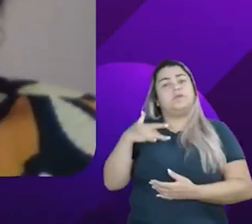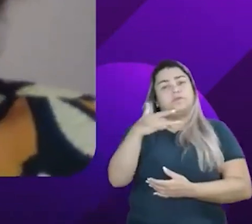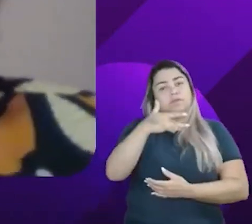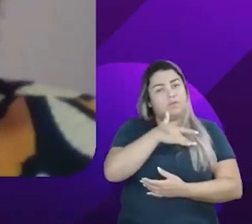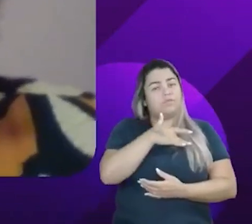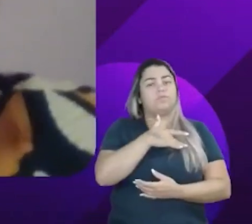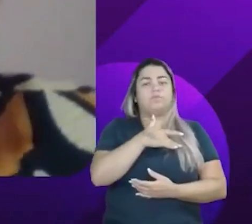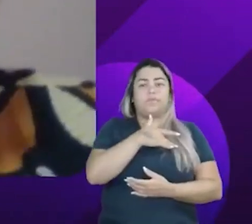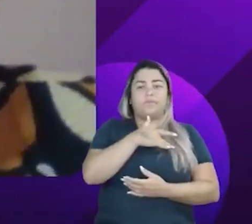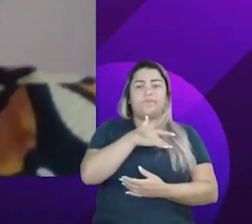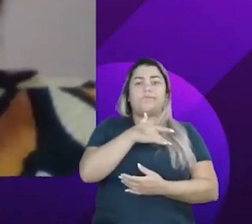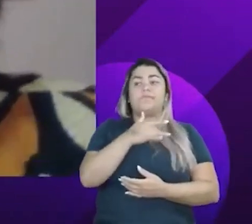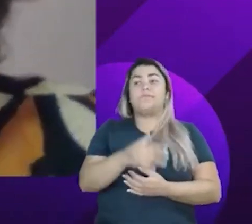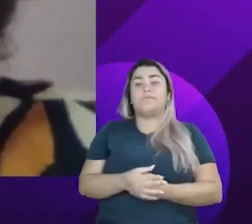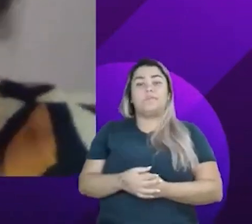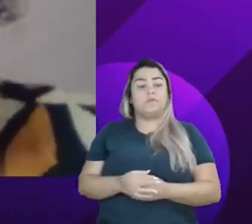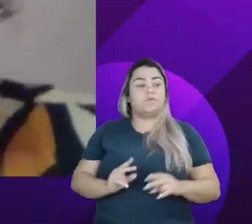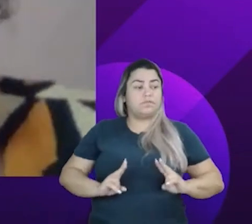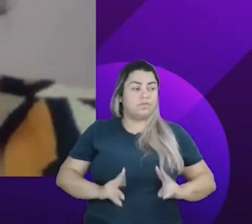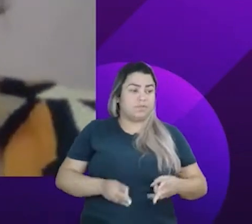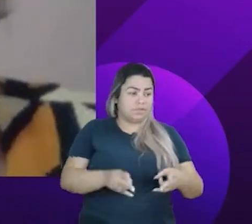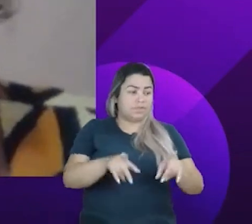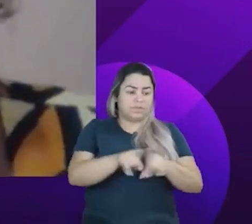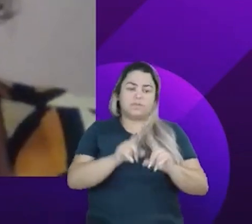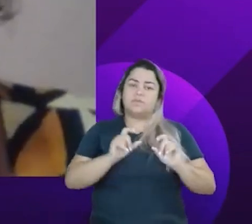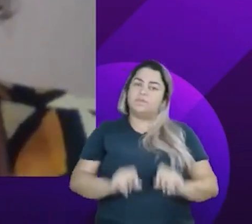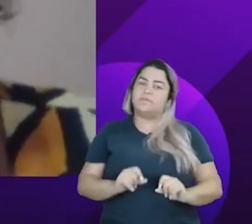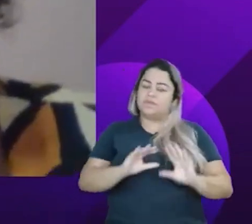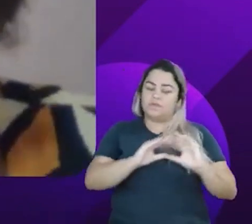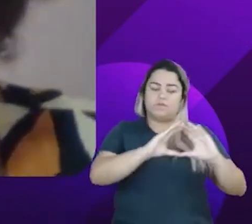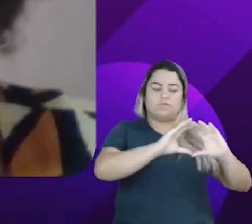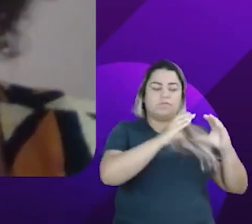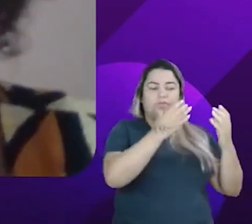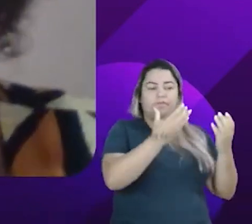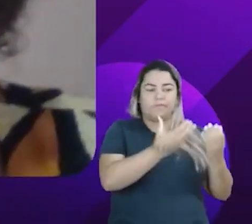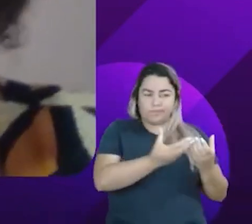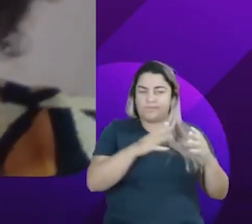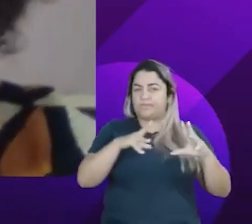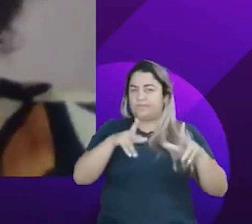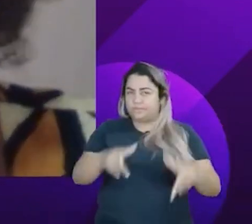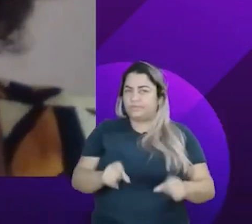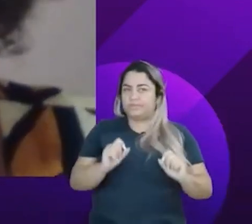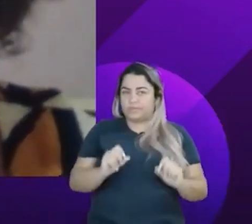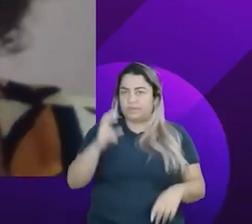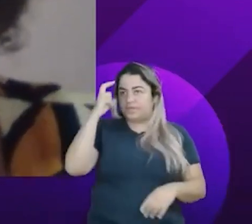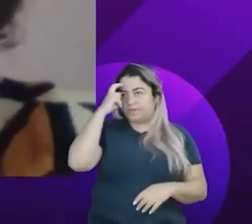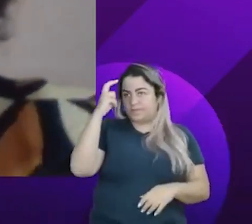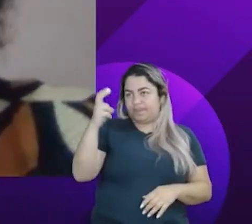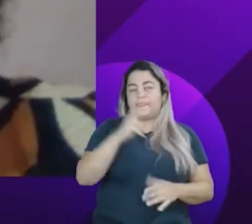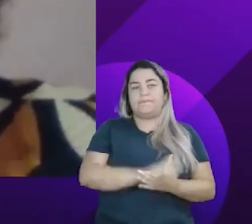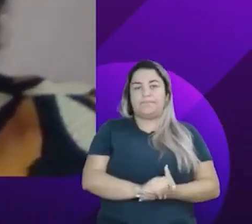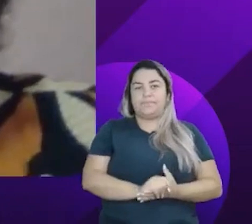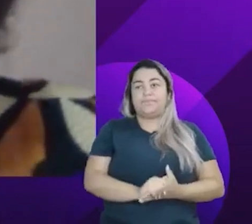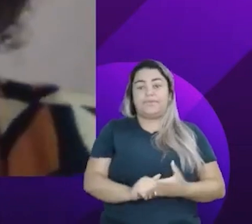saúde, do, do, da resistência daquela comunidade. Isso tudo é uma cultura,